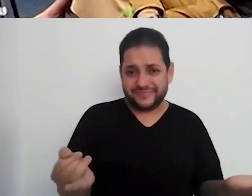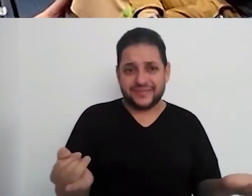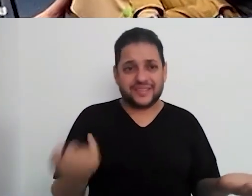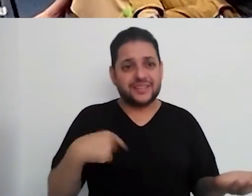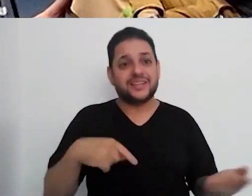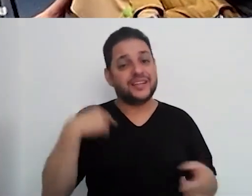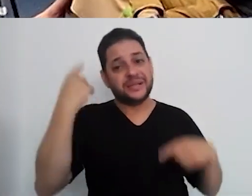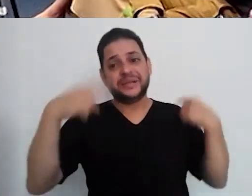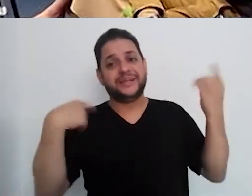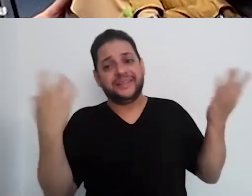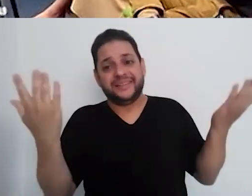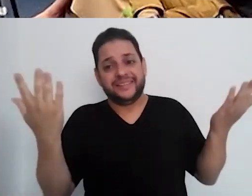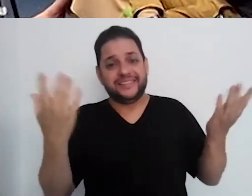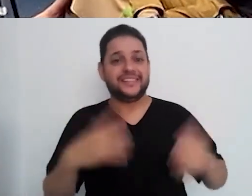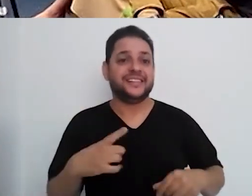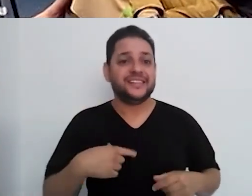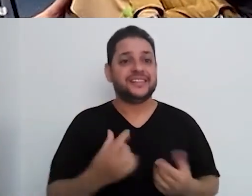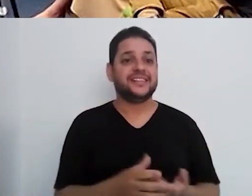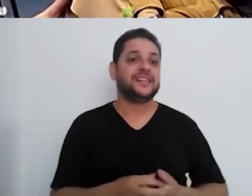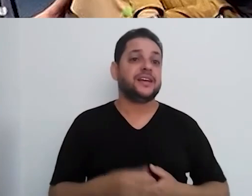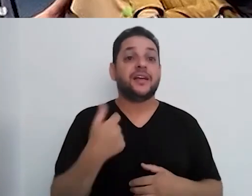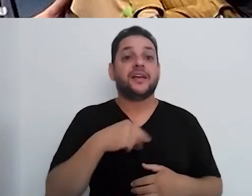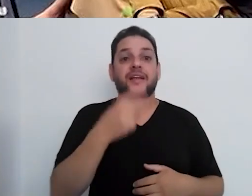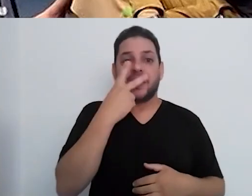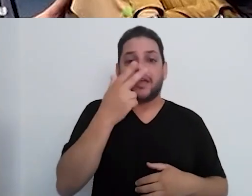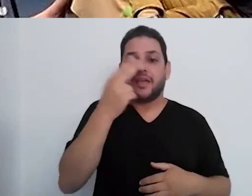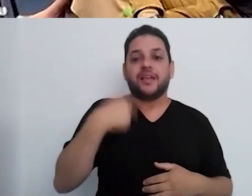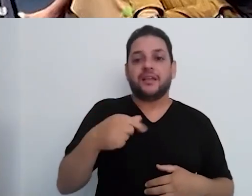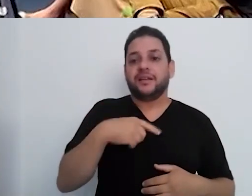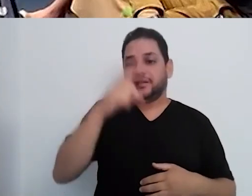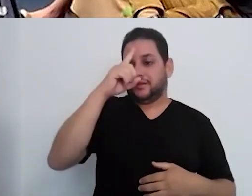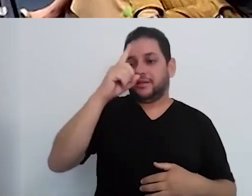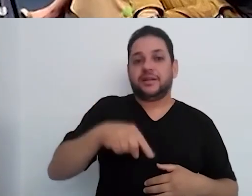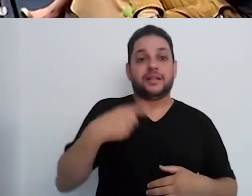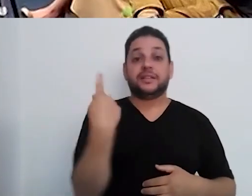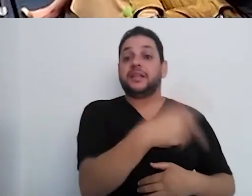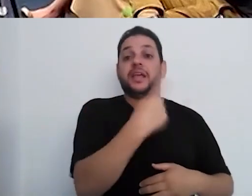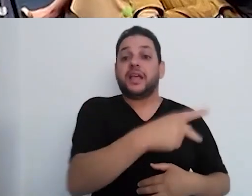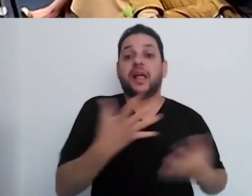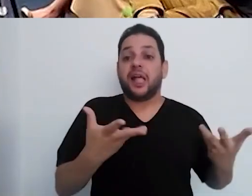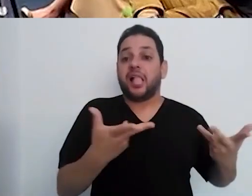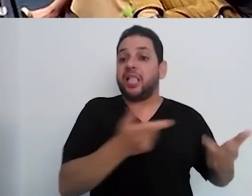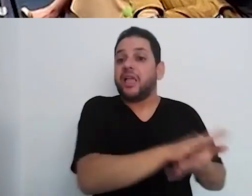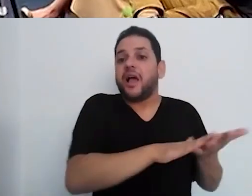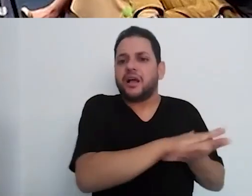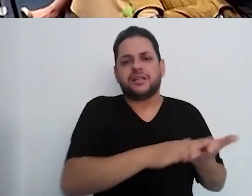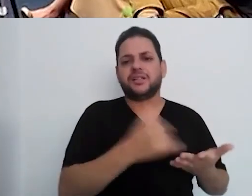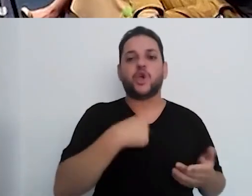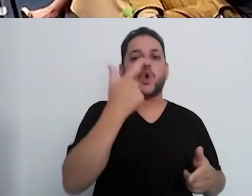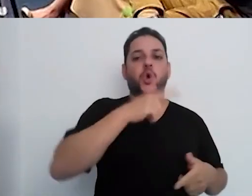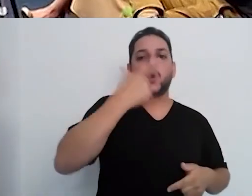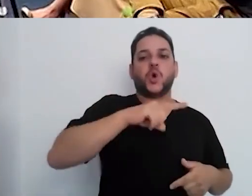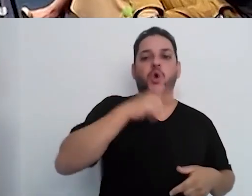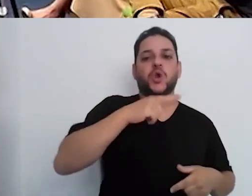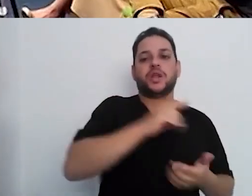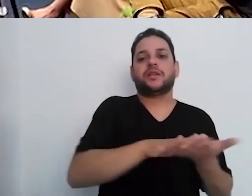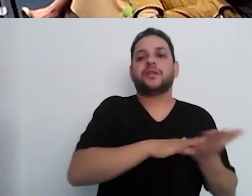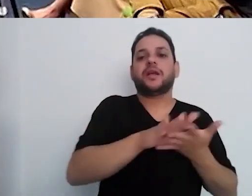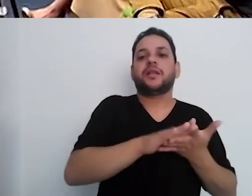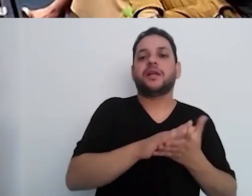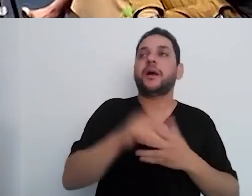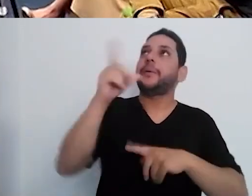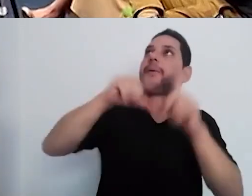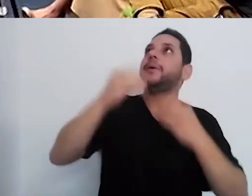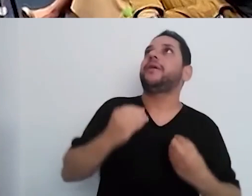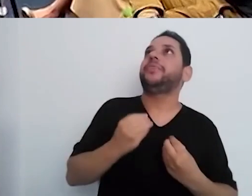maluca. É uma coisa realmente. Parece que ele está delegando a incompetência dele, né? Dizer, não, eu não consegui, vamos entregar para os astros. Não é culpa